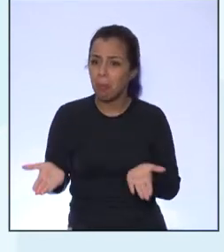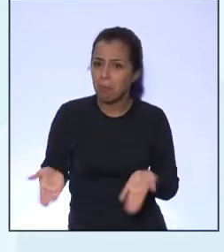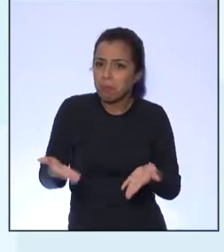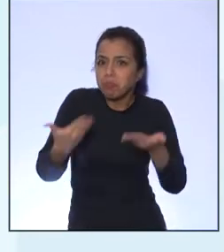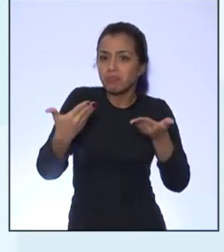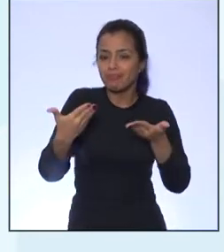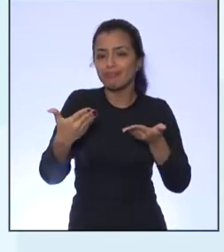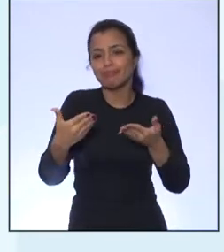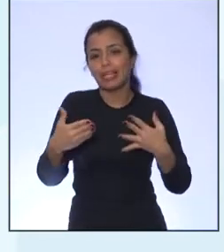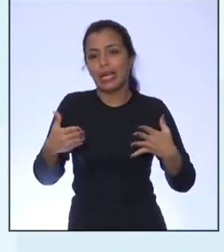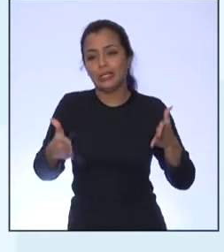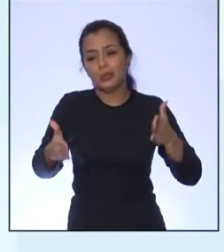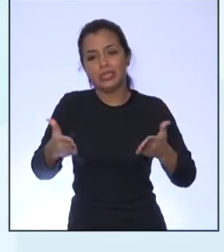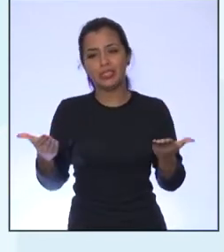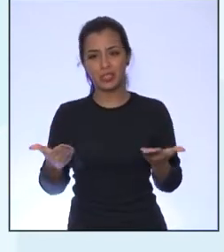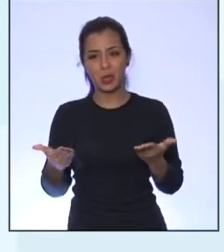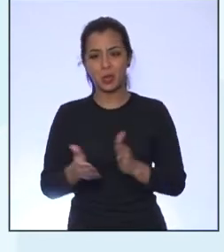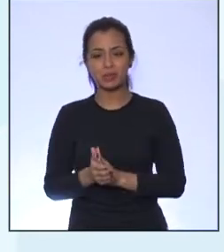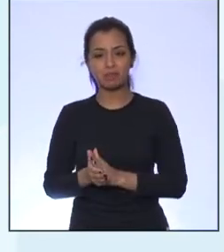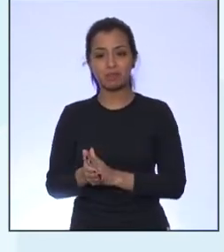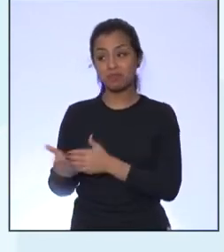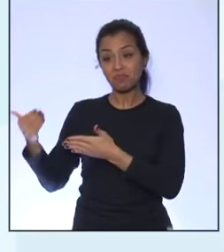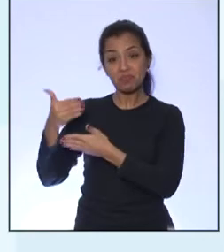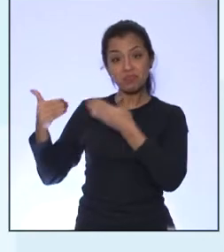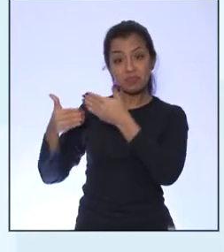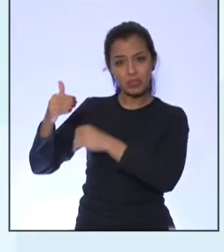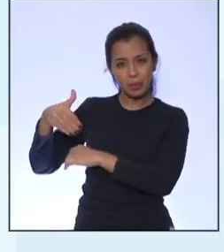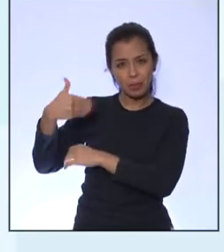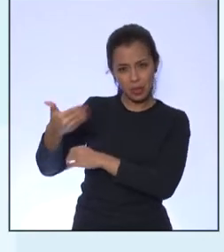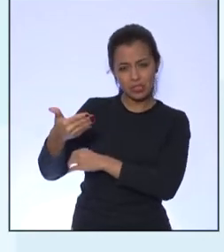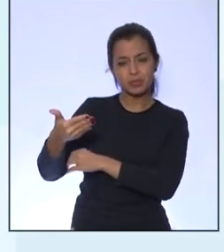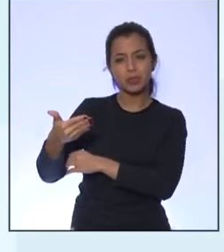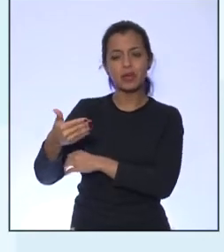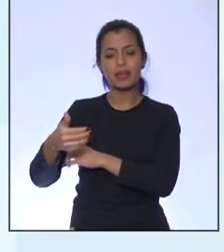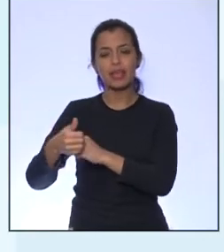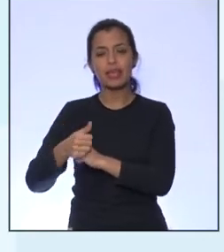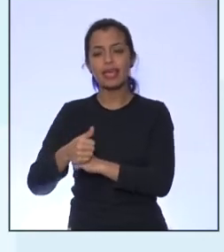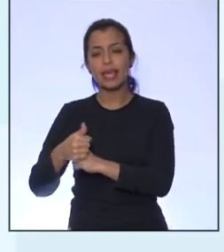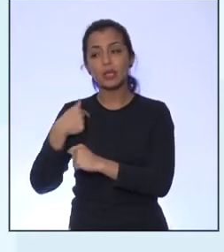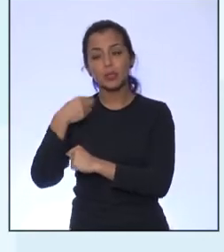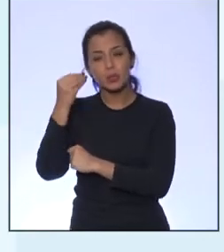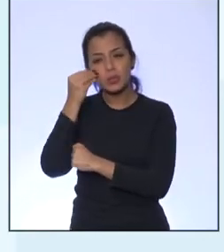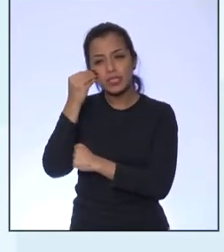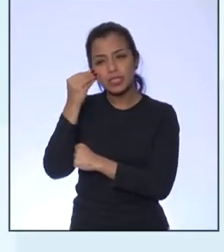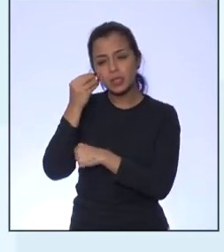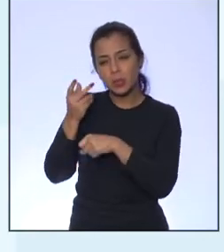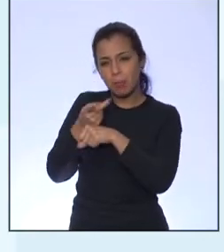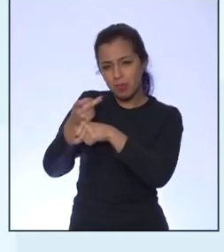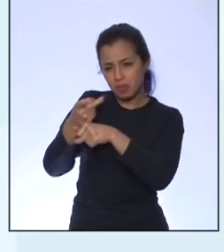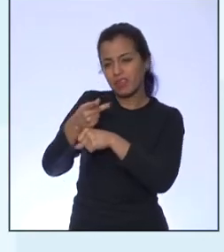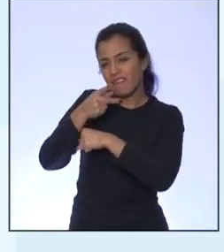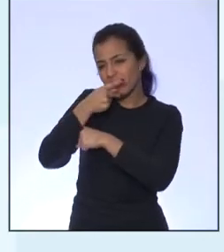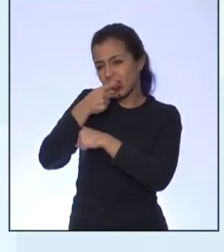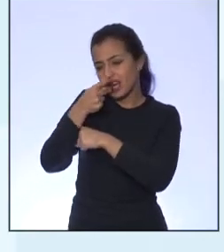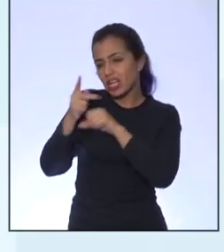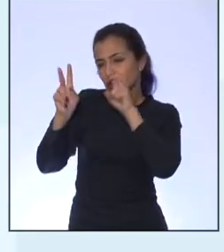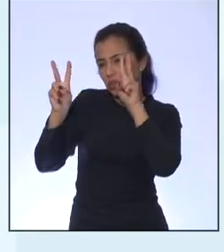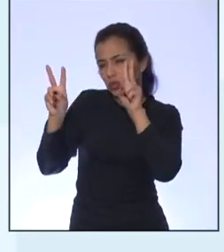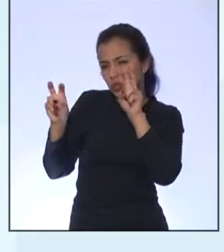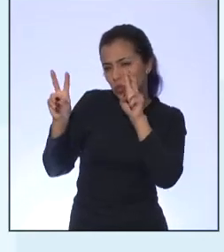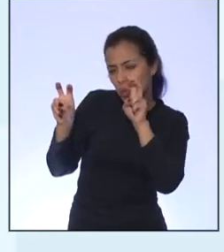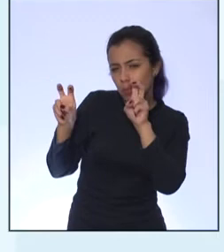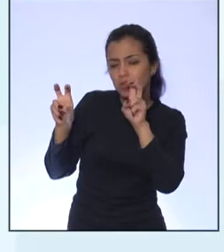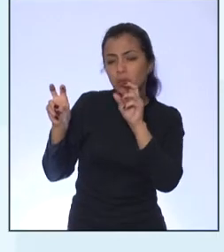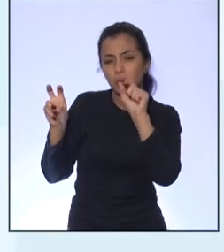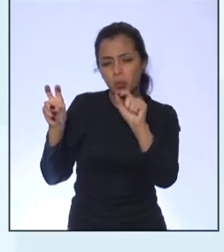educação. O próximo slide, eu procuro, de alguma maneira, tratar